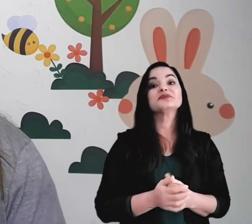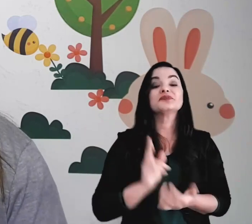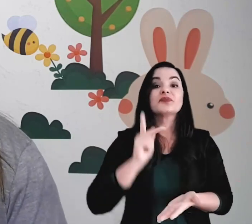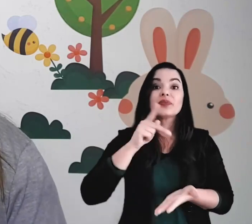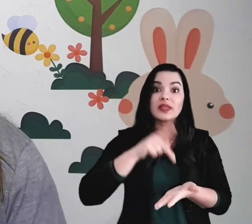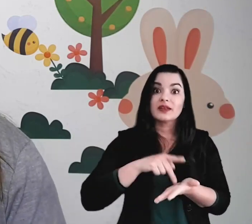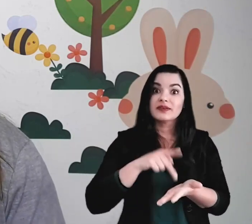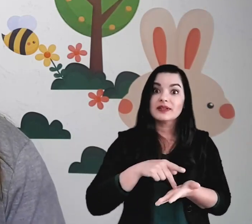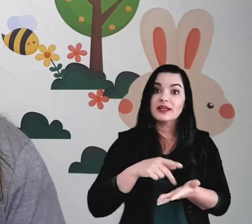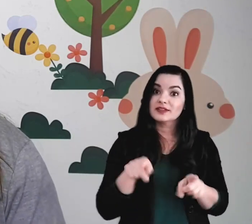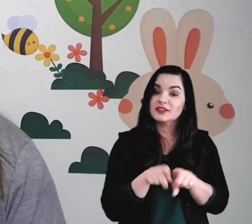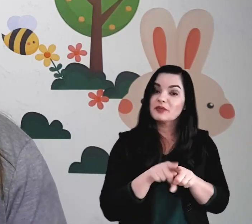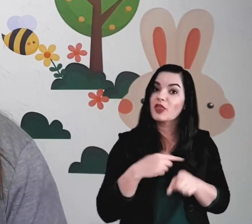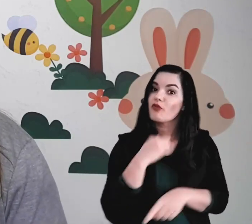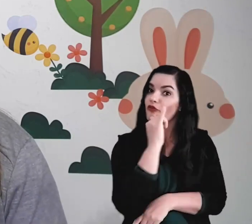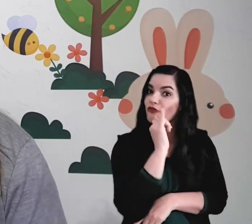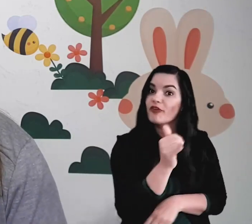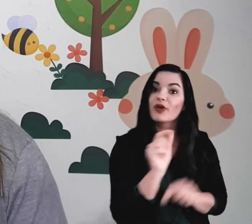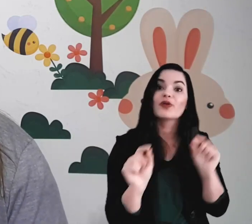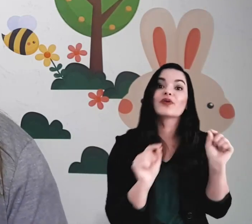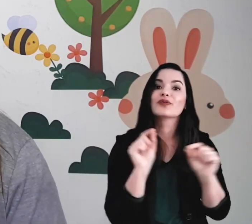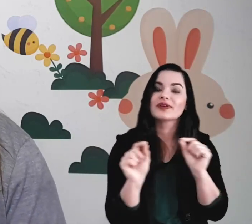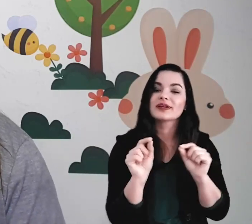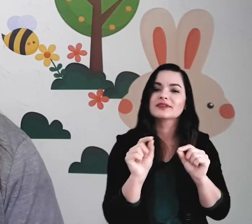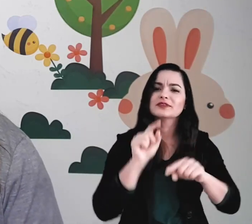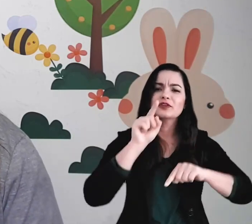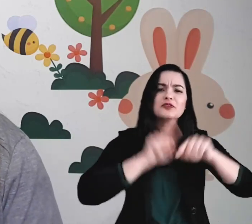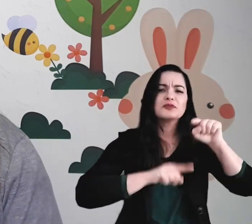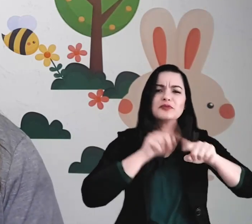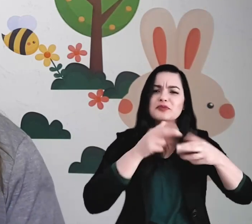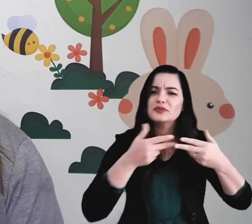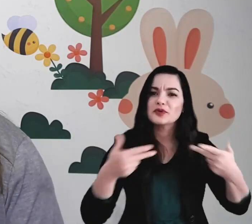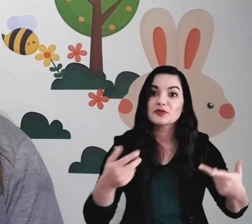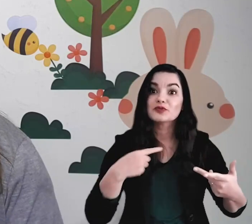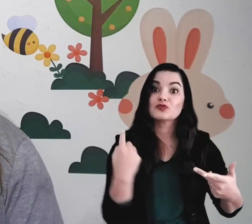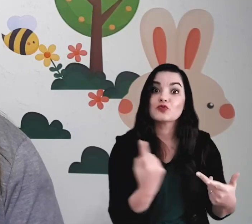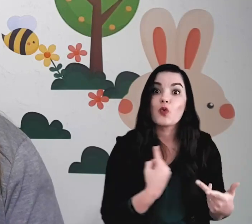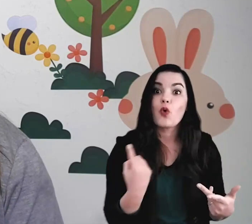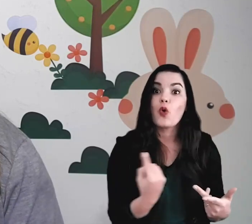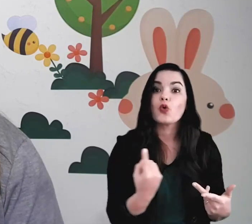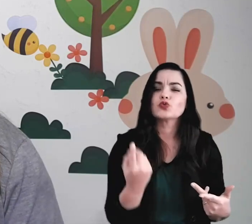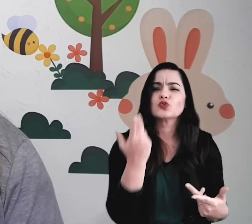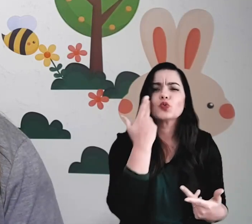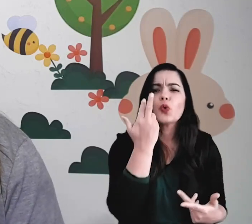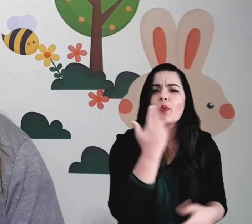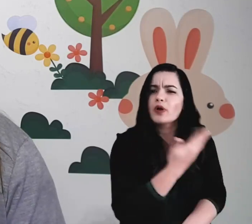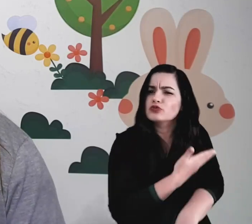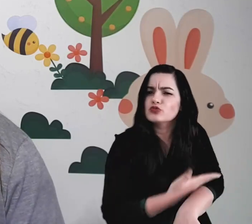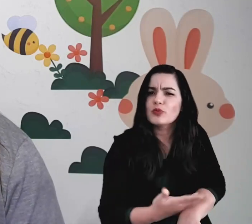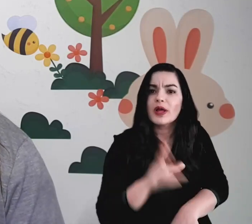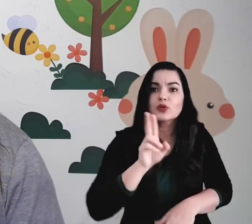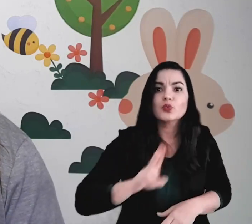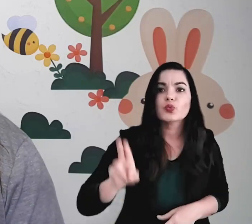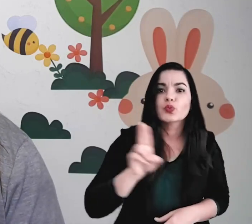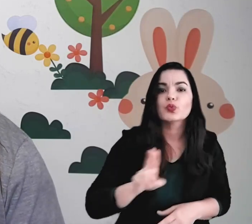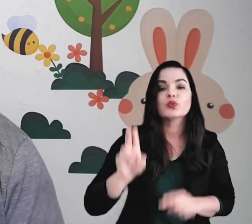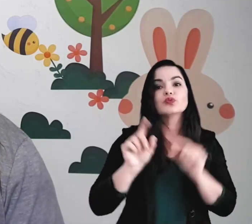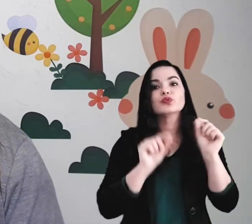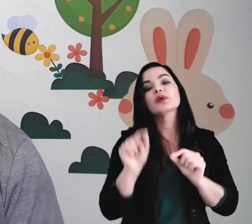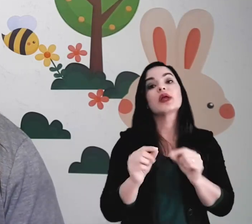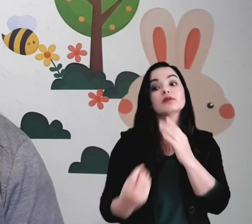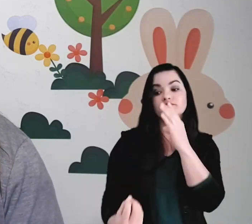Eu te contei também que muitos produtos que nós temos no nosso dia a dia, eles são de